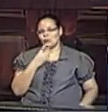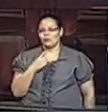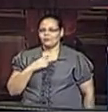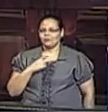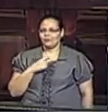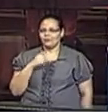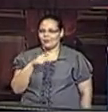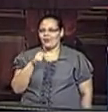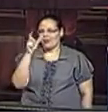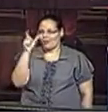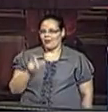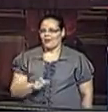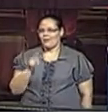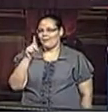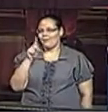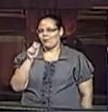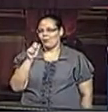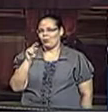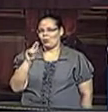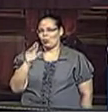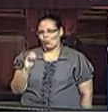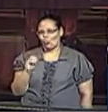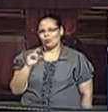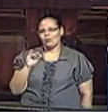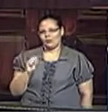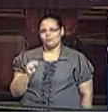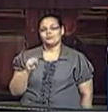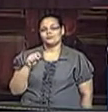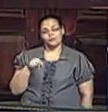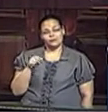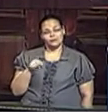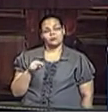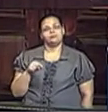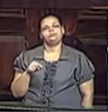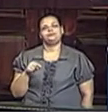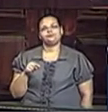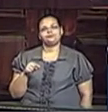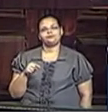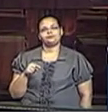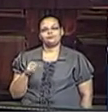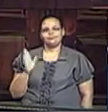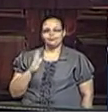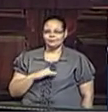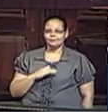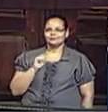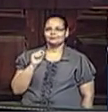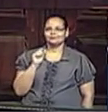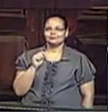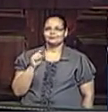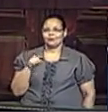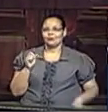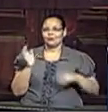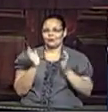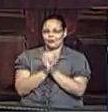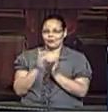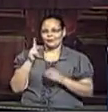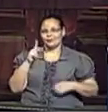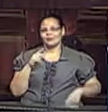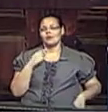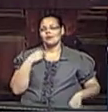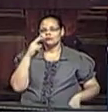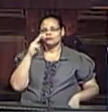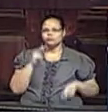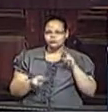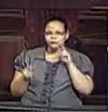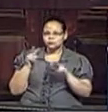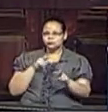Paulo Ramos no PSOL, viu, Paulo Ramos? Que bom. Você traz ao PSOL exatamente o que o partido precisa, a visão do trabalhador,